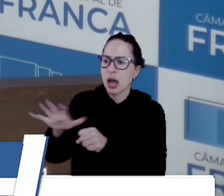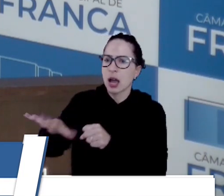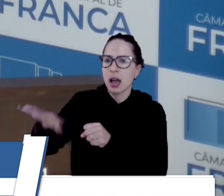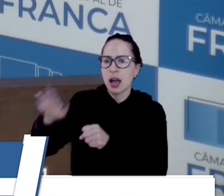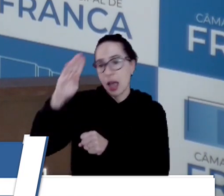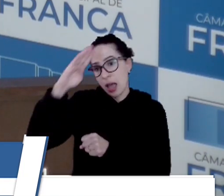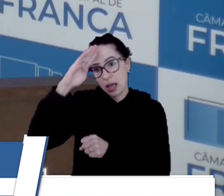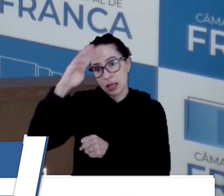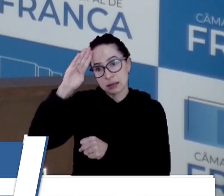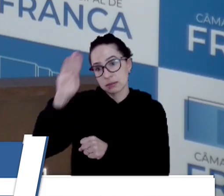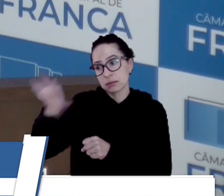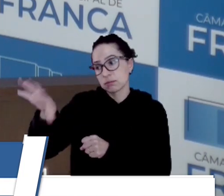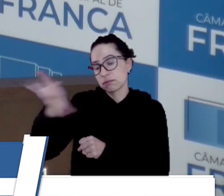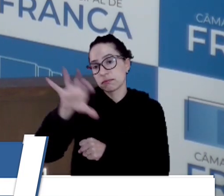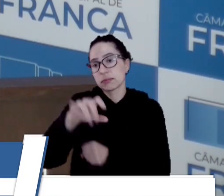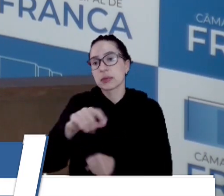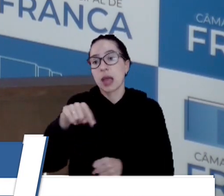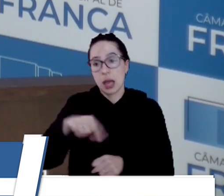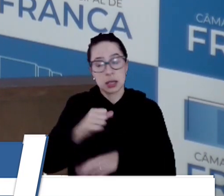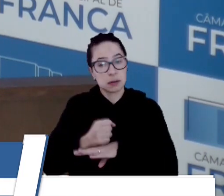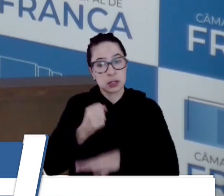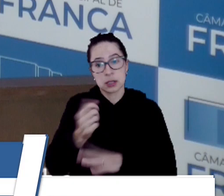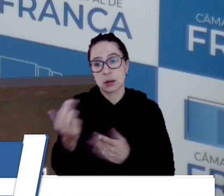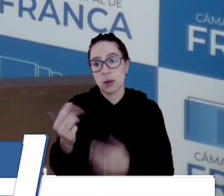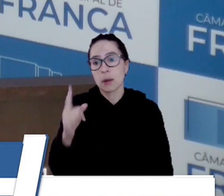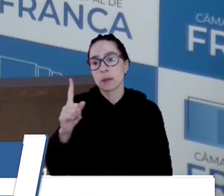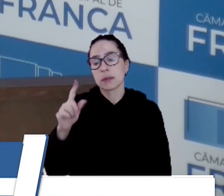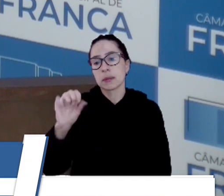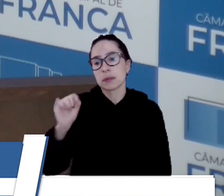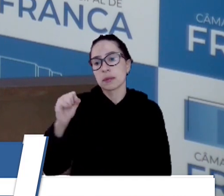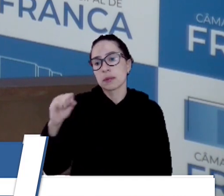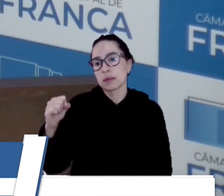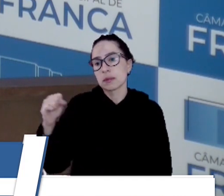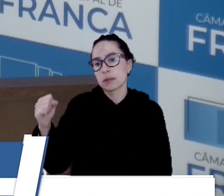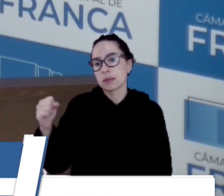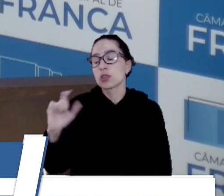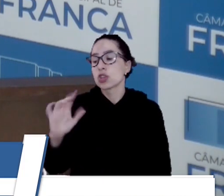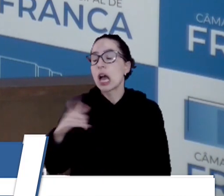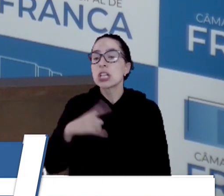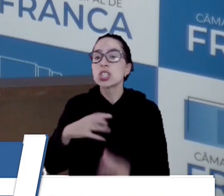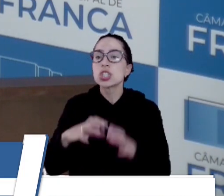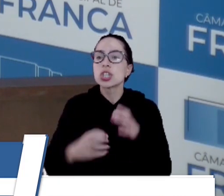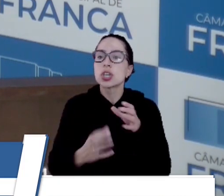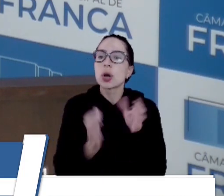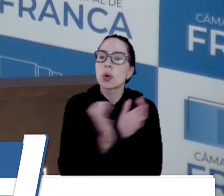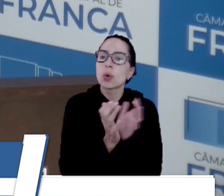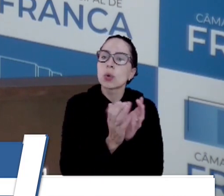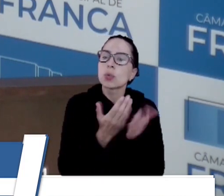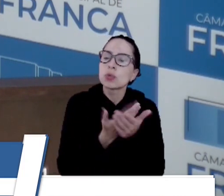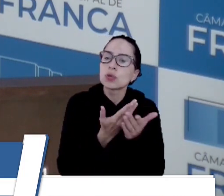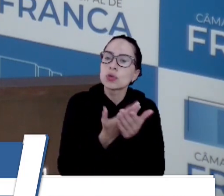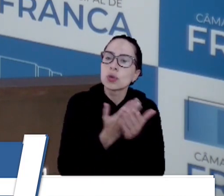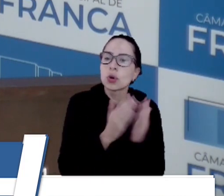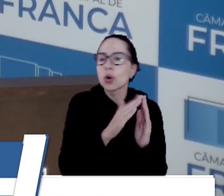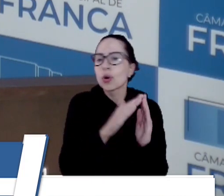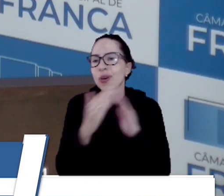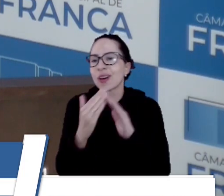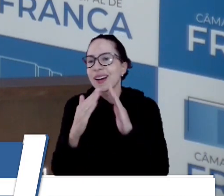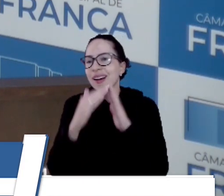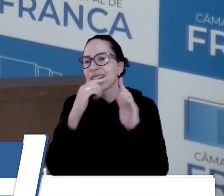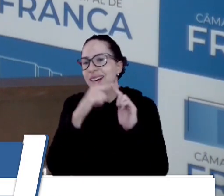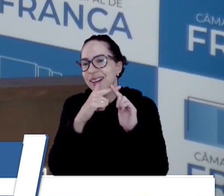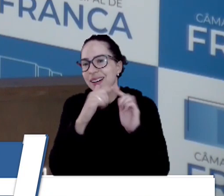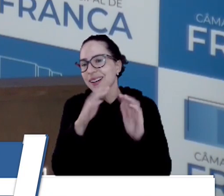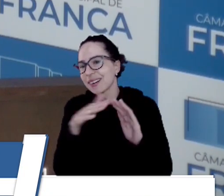foi diferente. Em 1888, já possuía um grupo de estudos ao lado da catedral, e seus